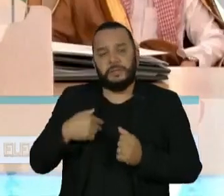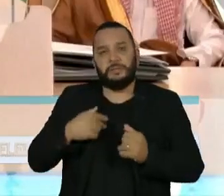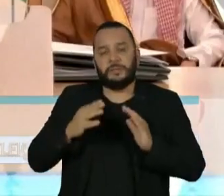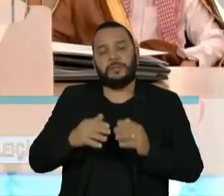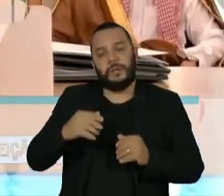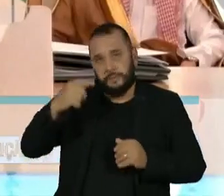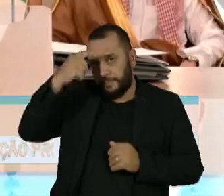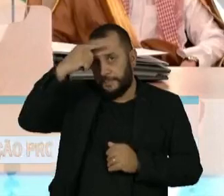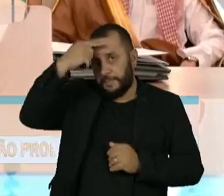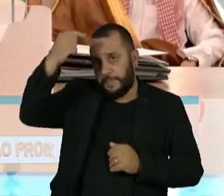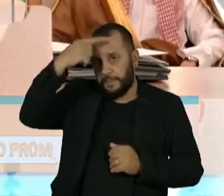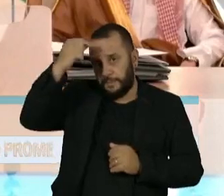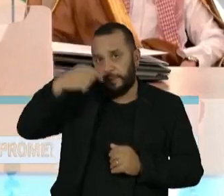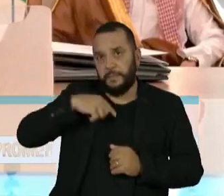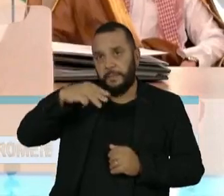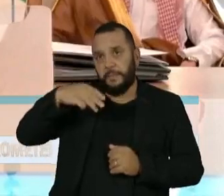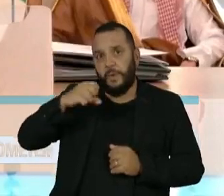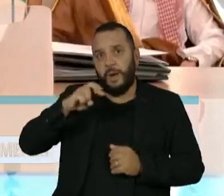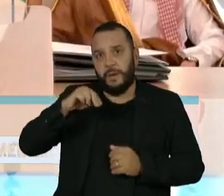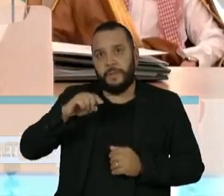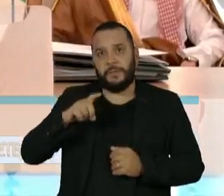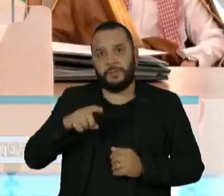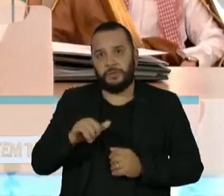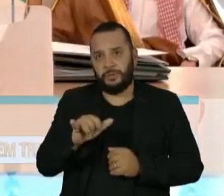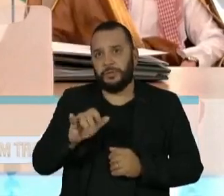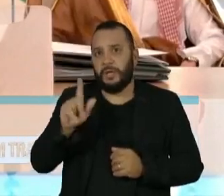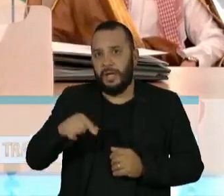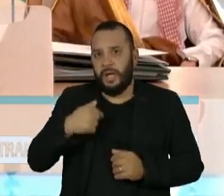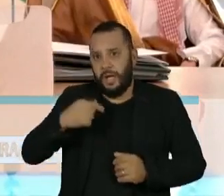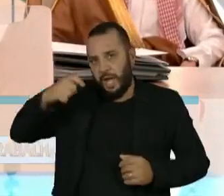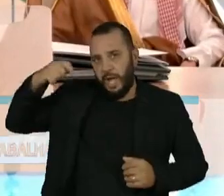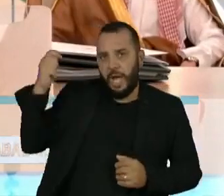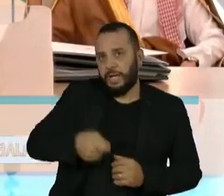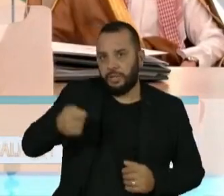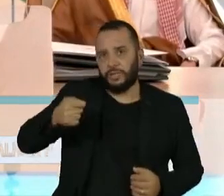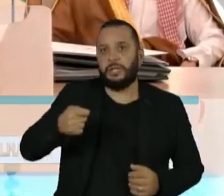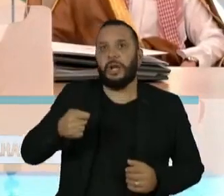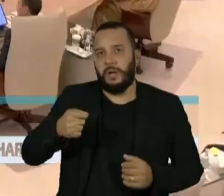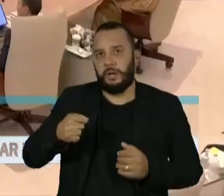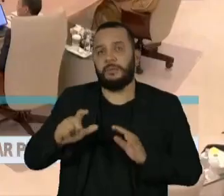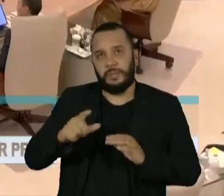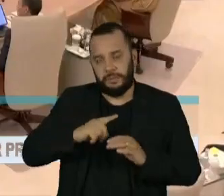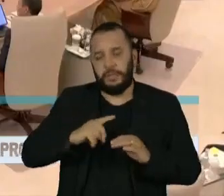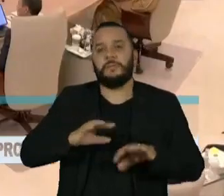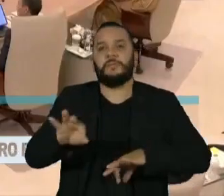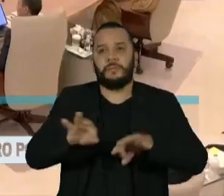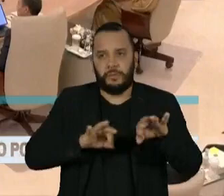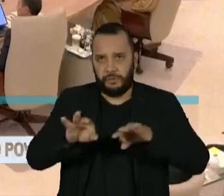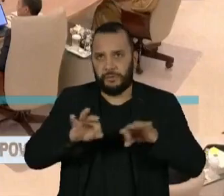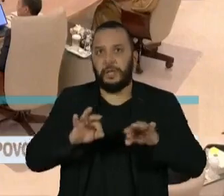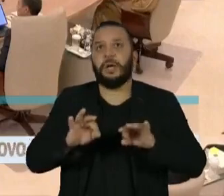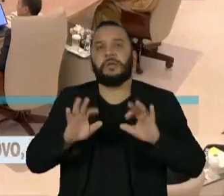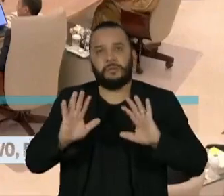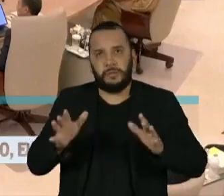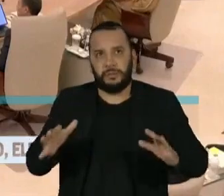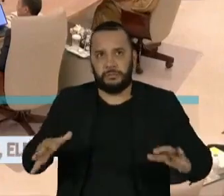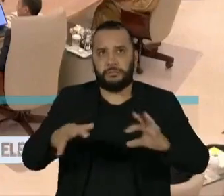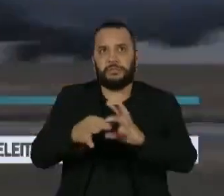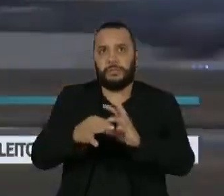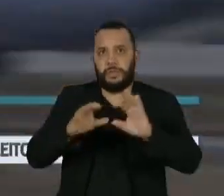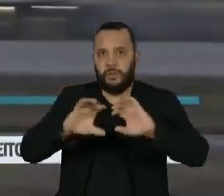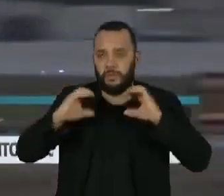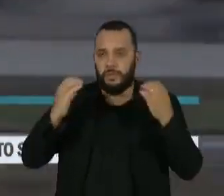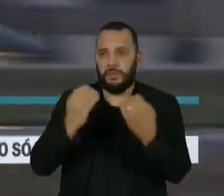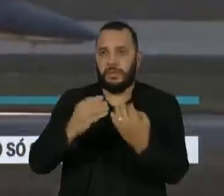príncipe Mohammed bin Salman é um radical linha dura, mas tem um projeto de integração de seu país na comunidade